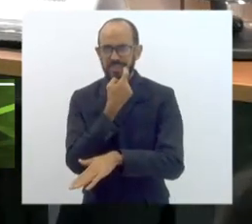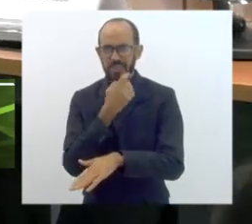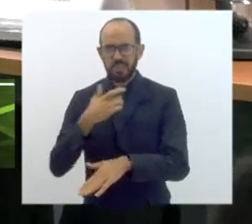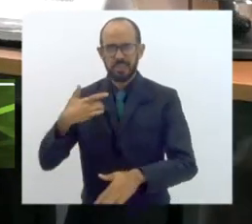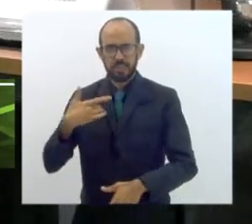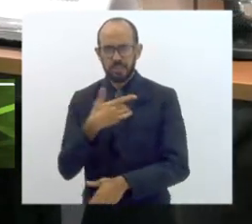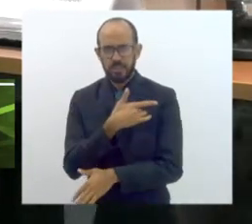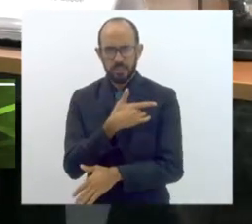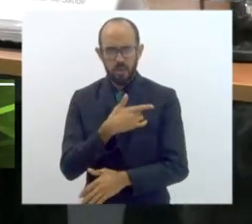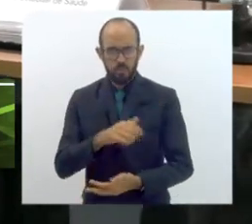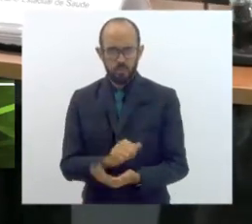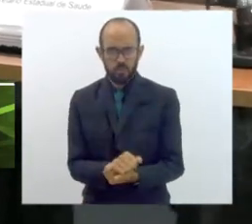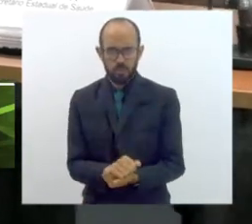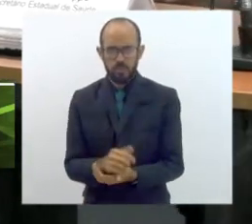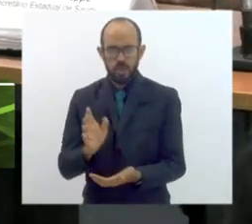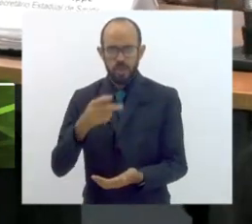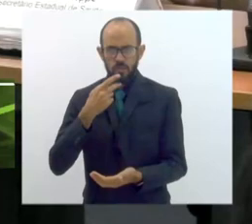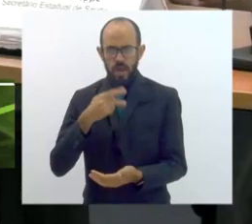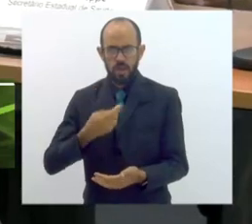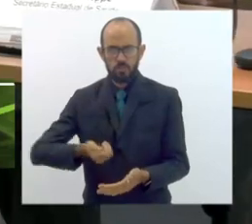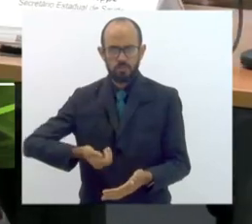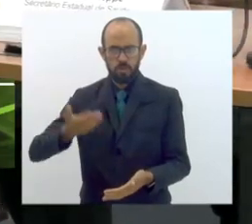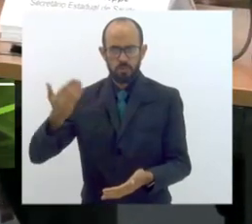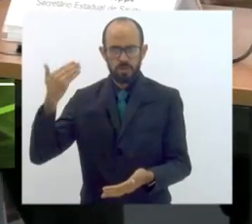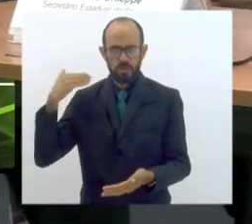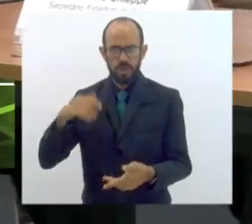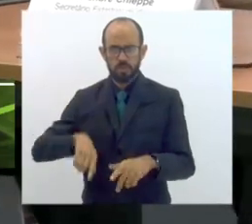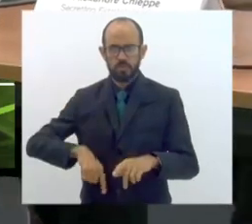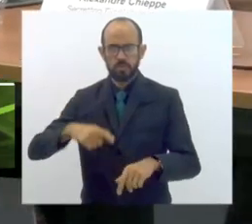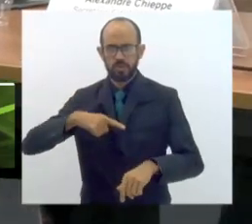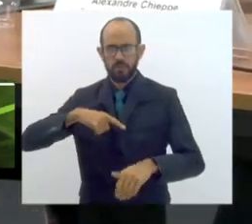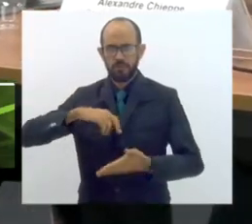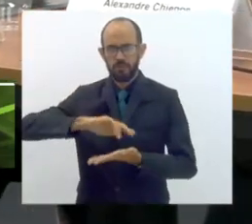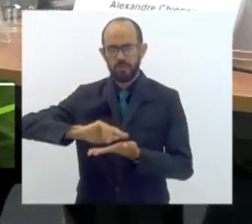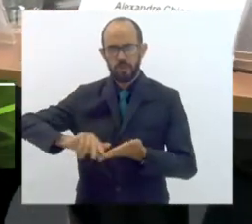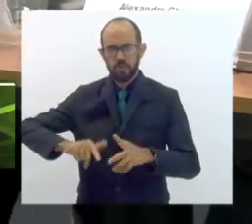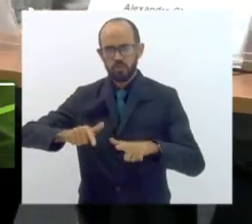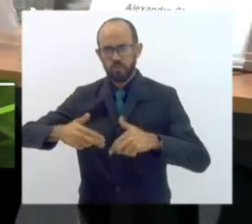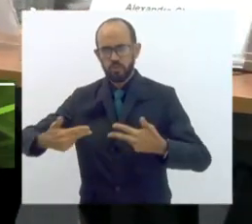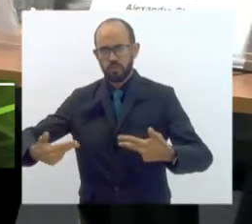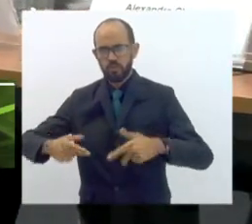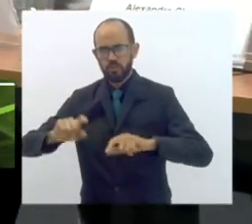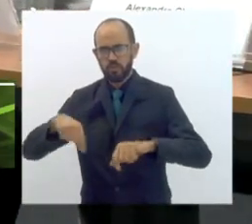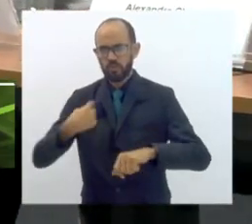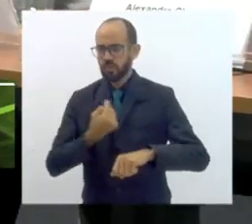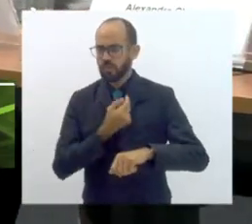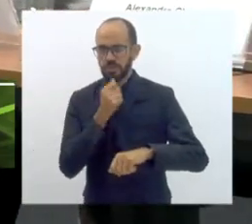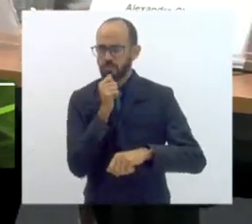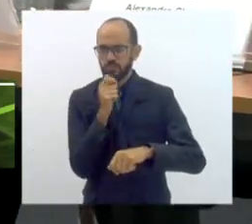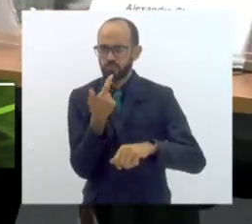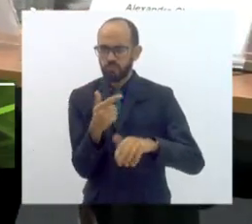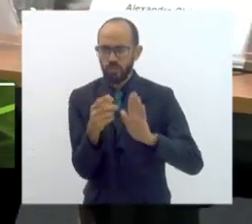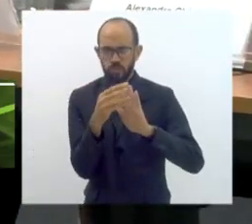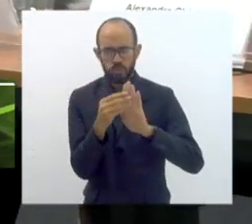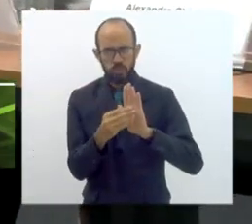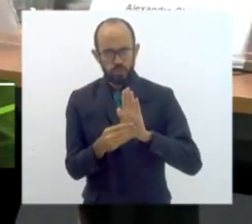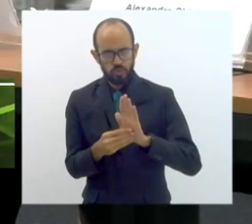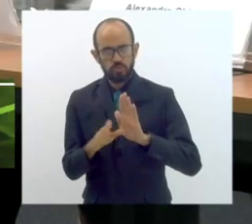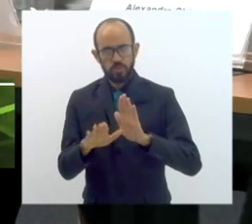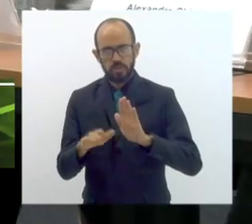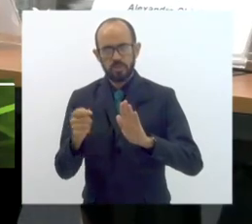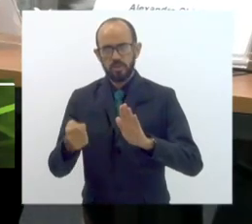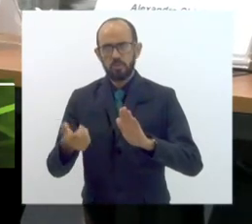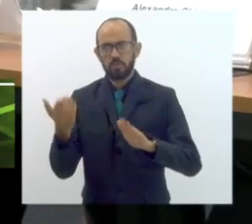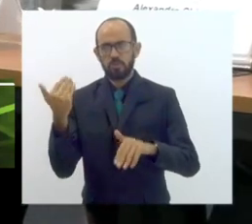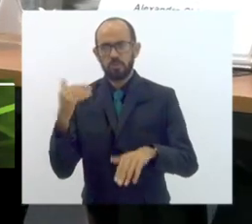isso dos últimos tempos, né? A gente tem muita coisa que ficou e a gente acabou que não tem os registros, mas isso são os mais recentes.